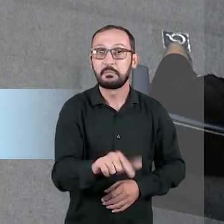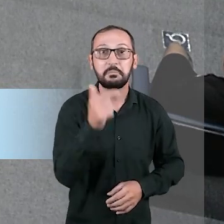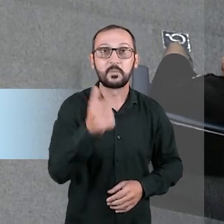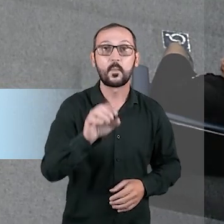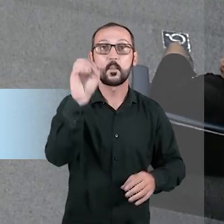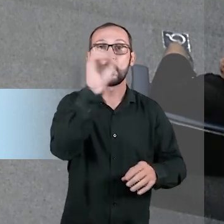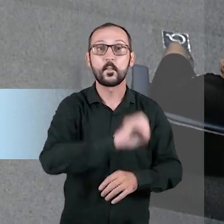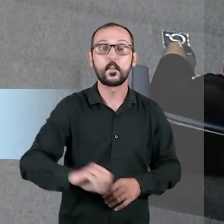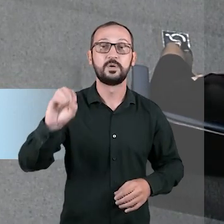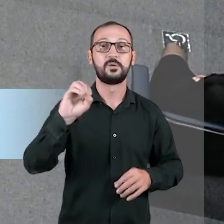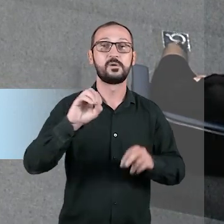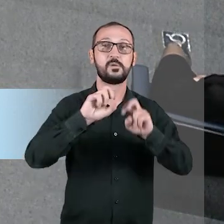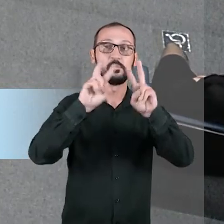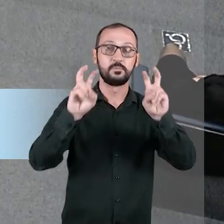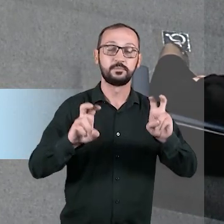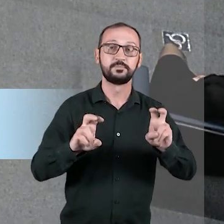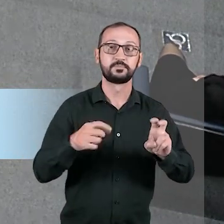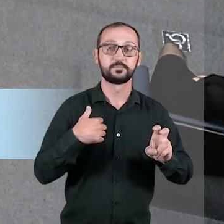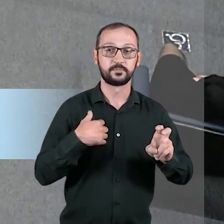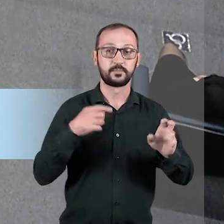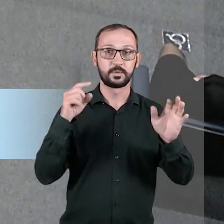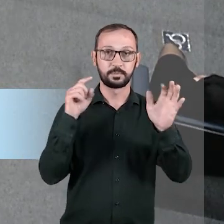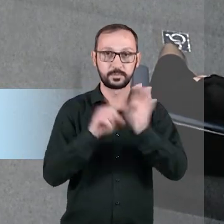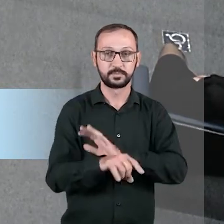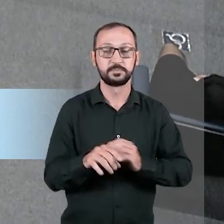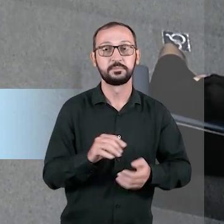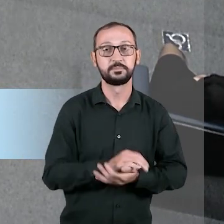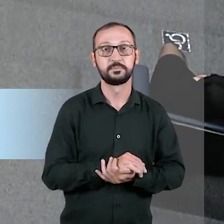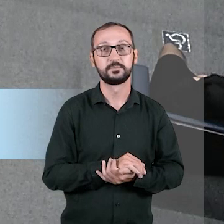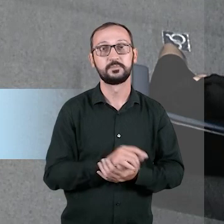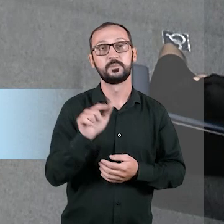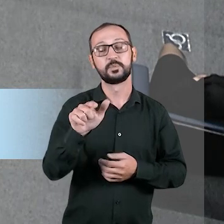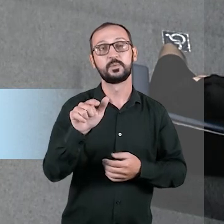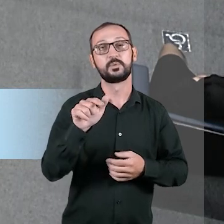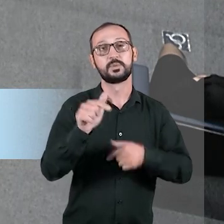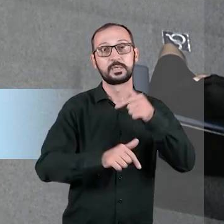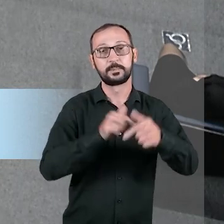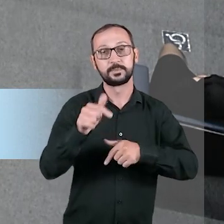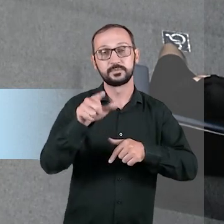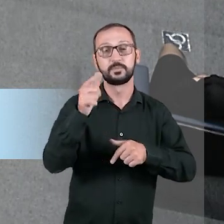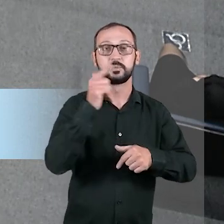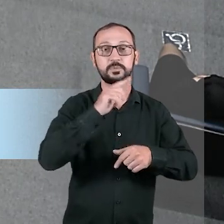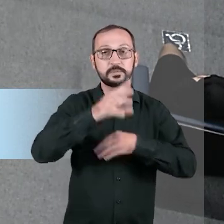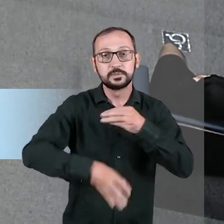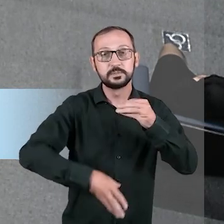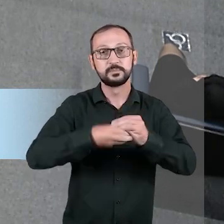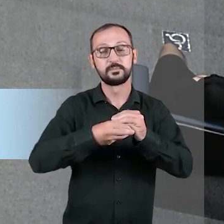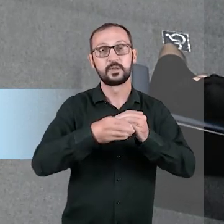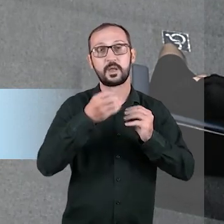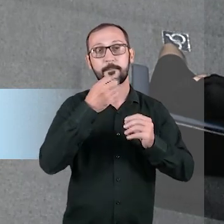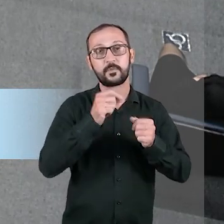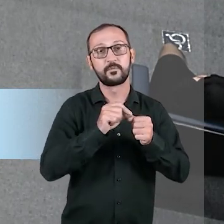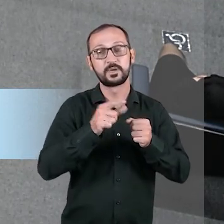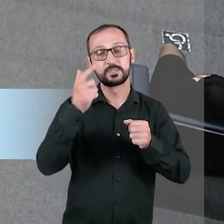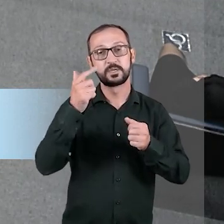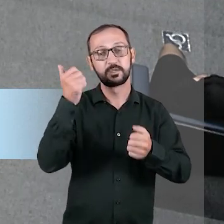não tem, não existe. É um tema tabu. E aqui a pergunta. Para o trabalho de vocês, para poder implementar esse trabalho, seria